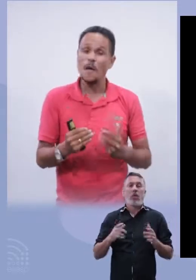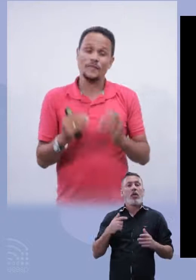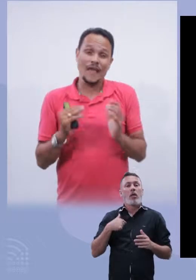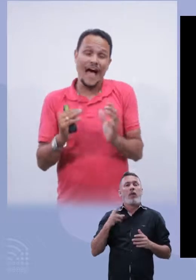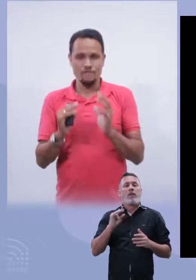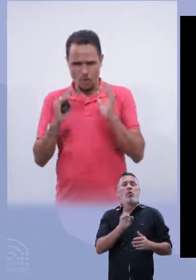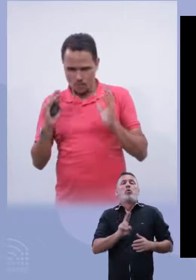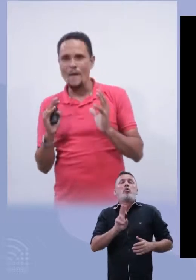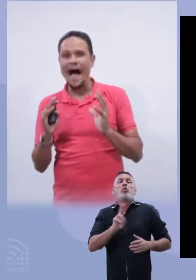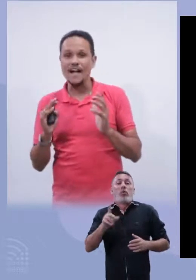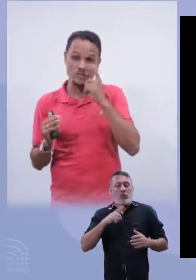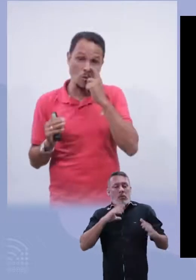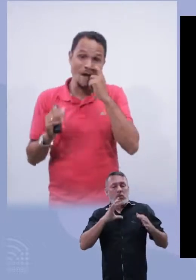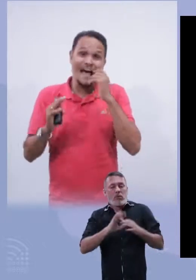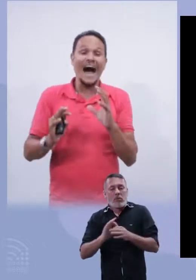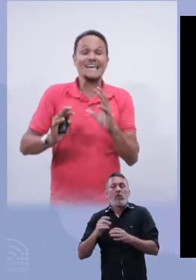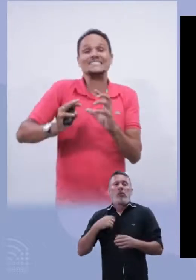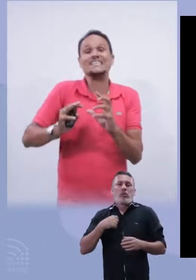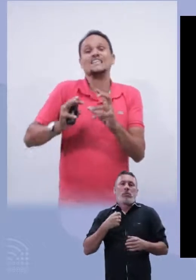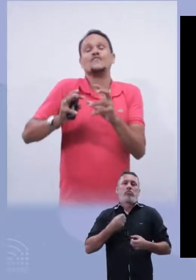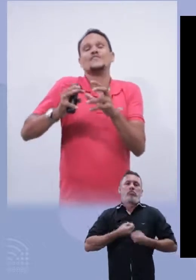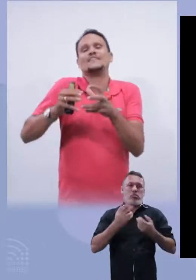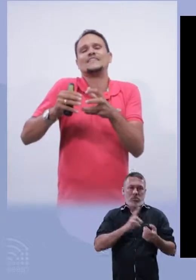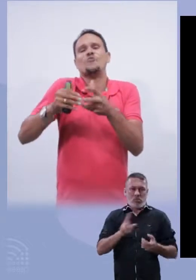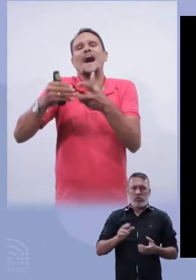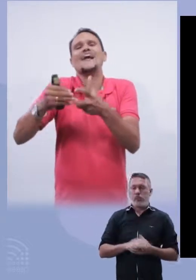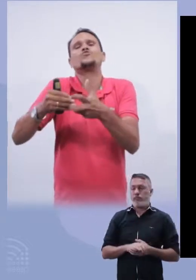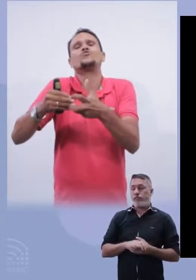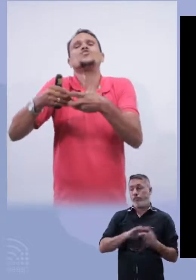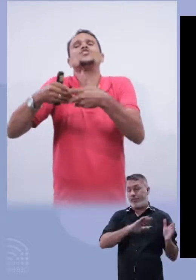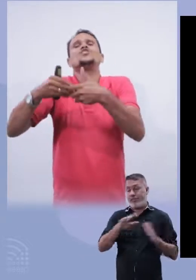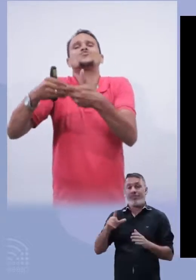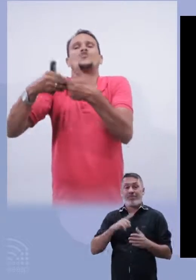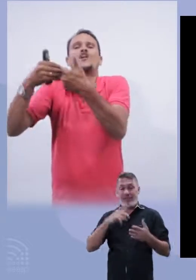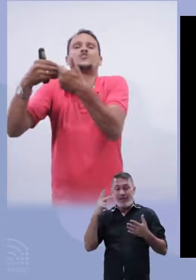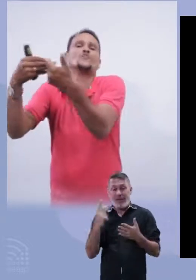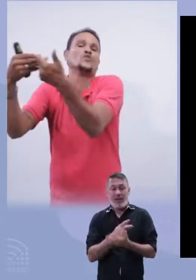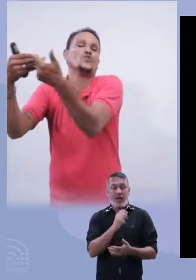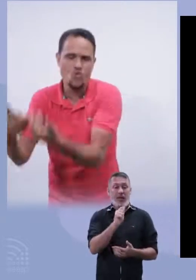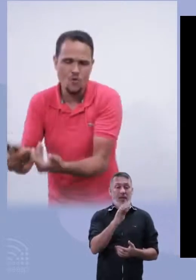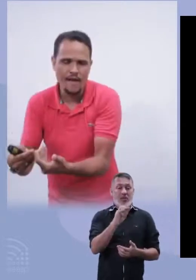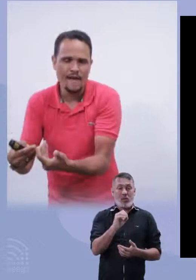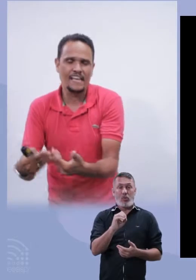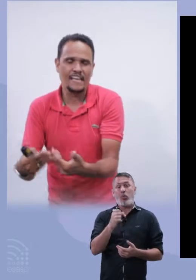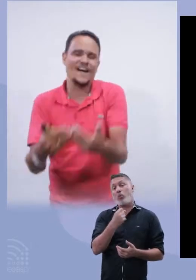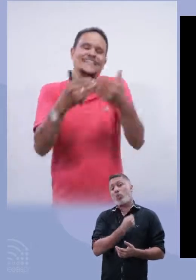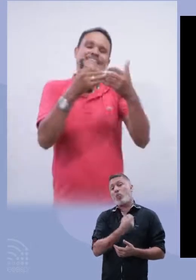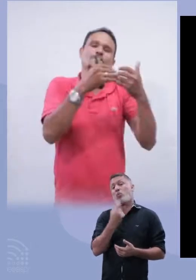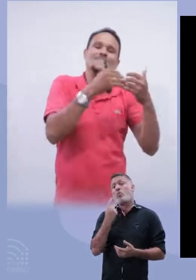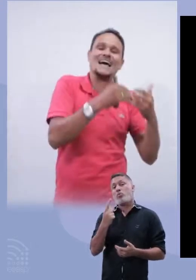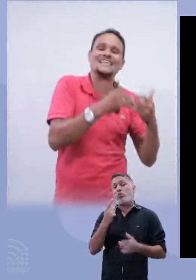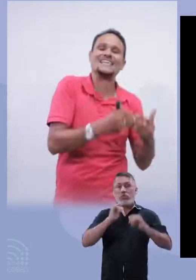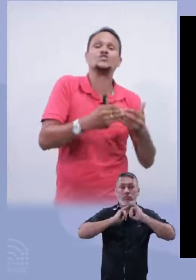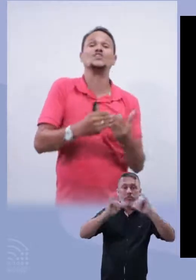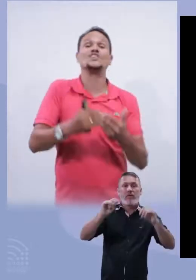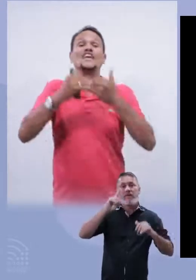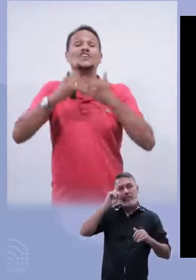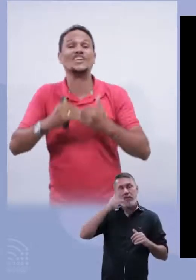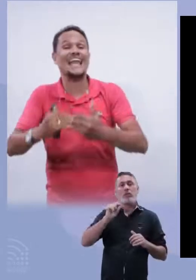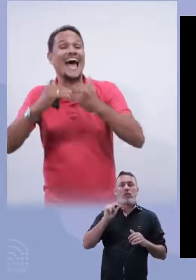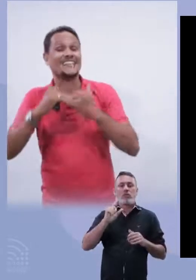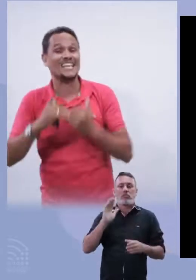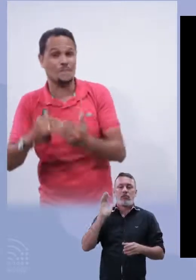pertinente. Tá? Vamos por parte. Então, assim que você tem o ato institucional número 1, que vai determinar as